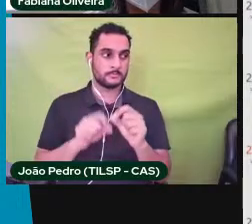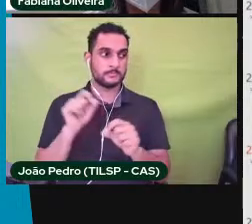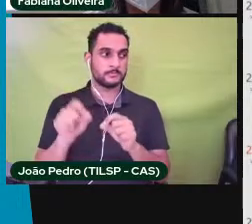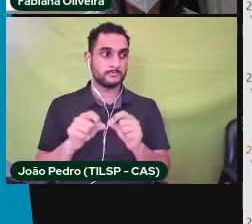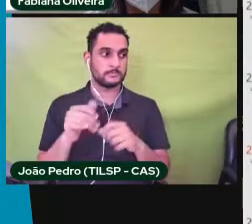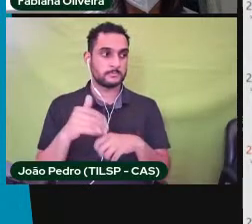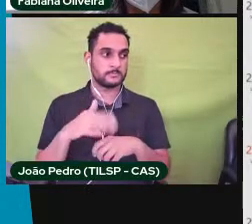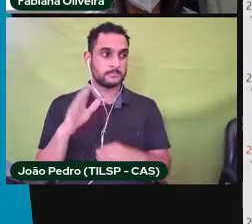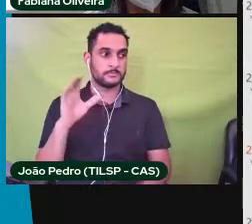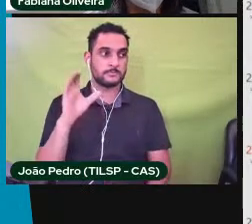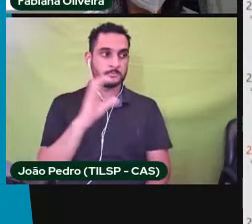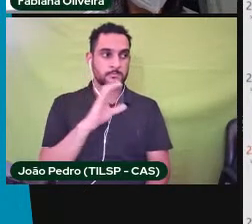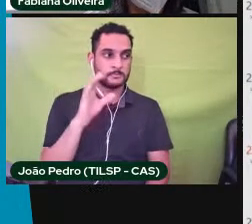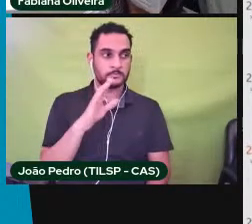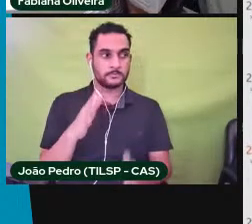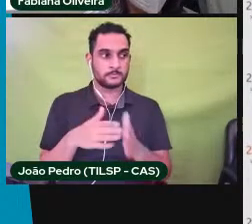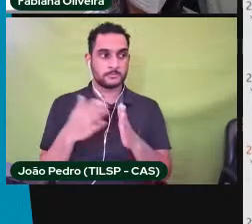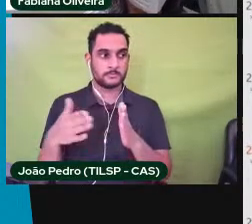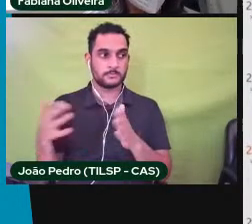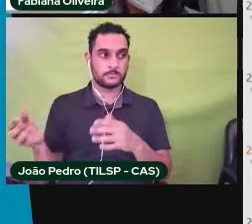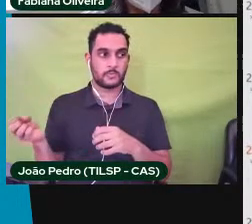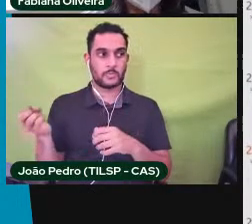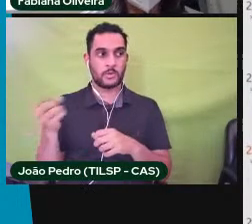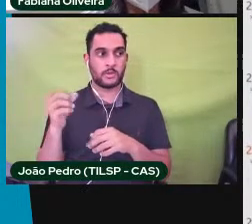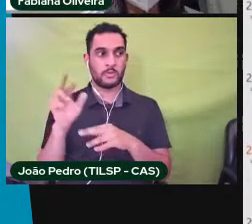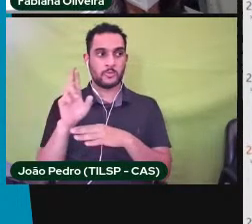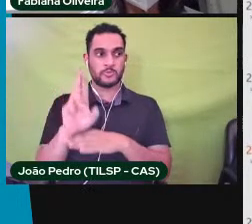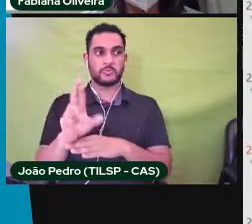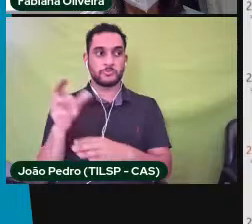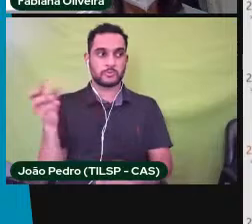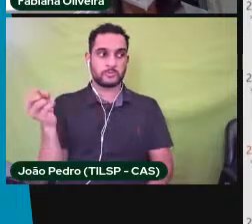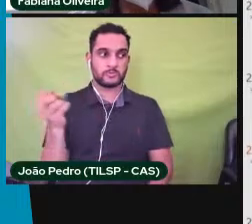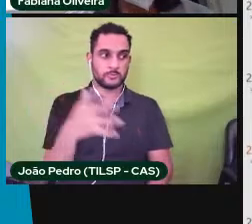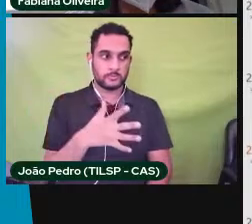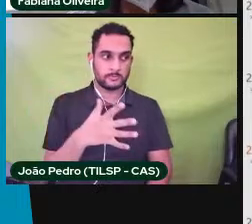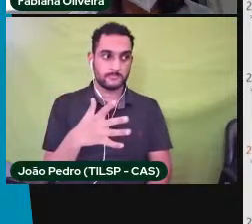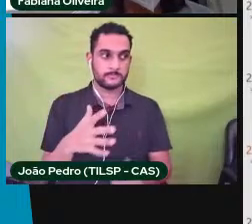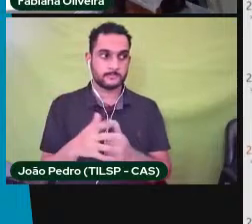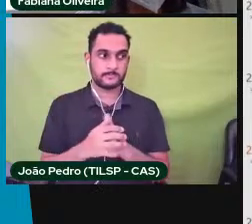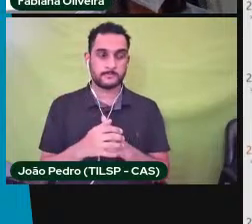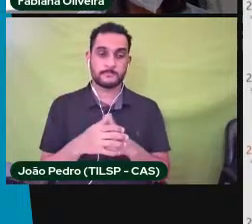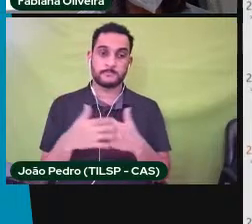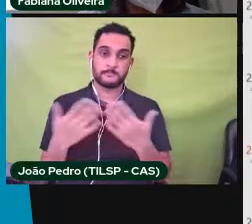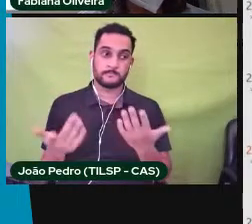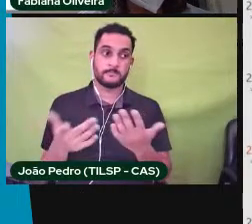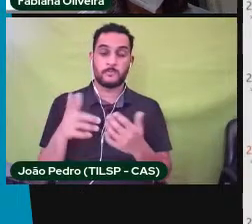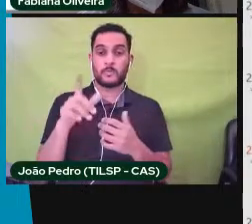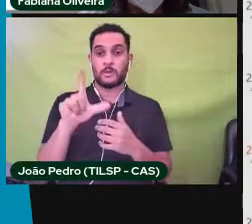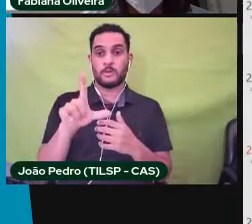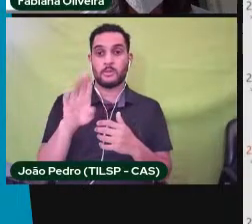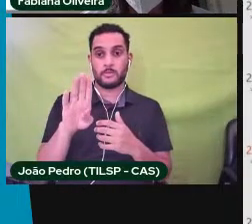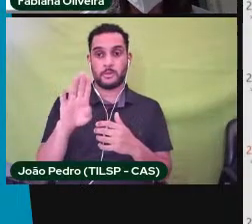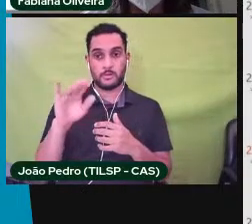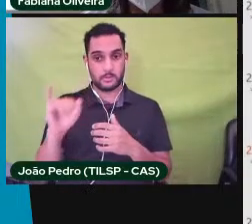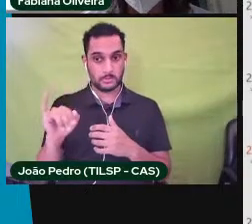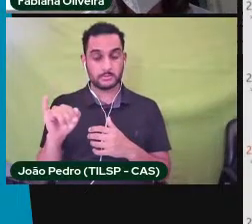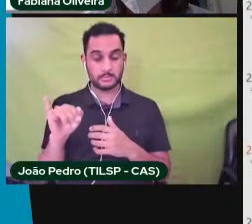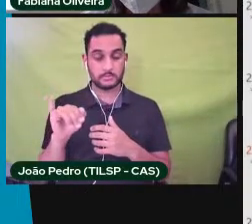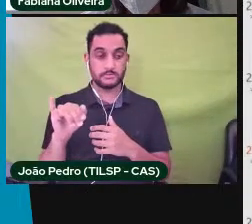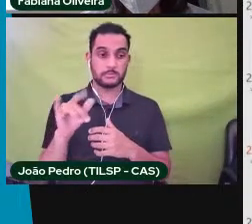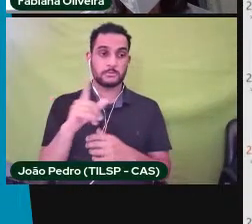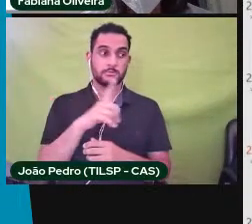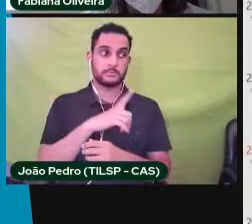agilização do processo com novos recursos. Então, assim, a LBI, de uma certa forma, ela